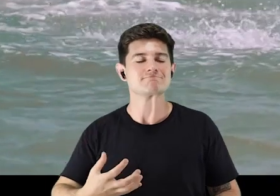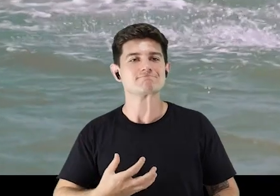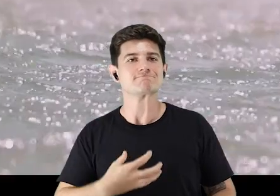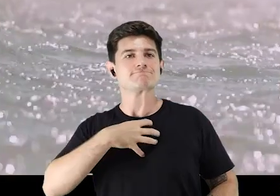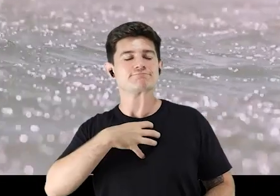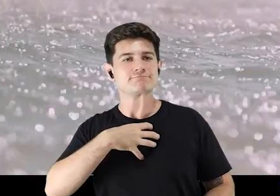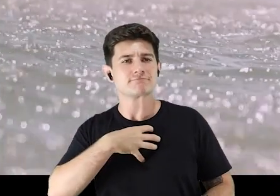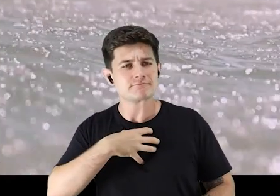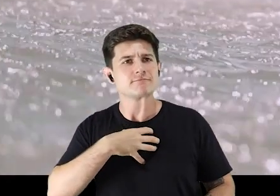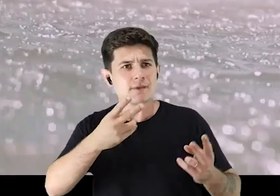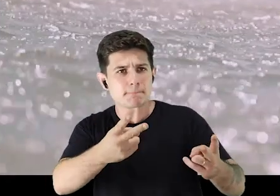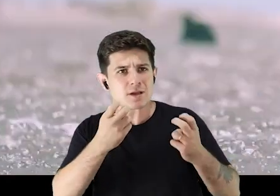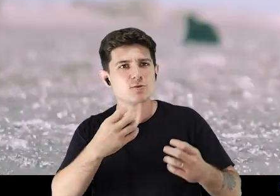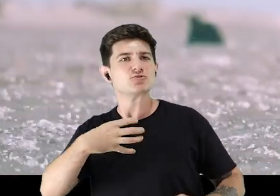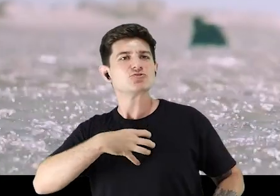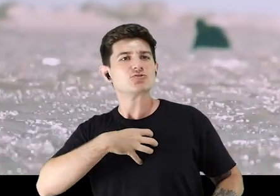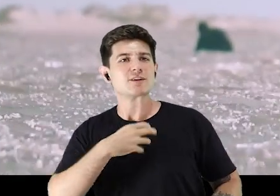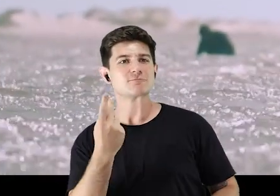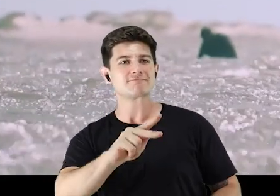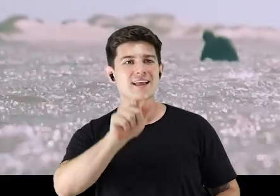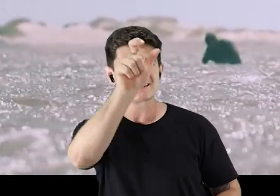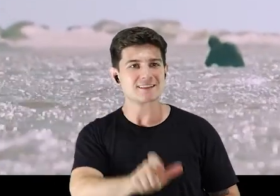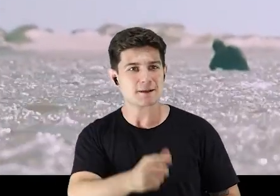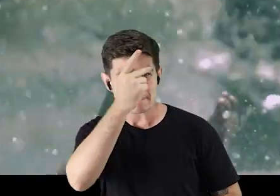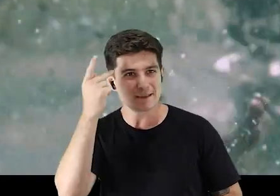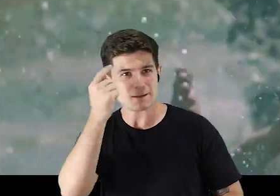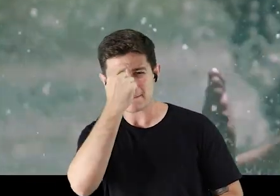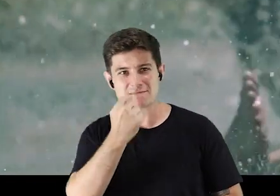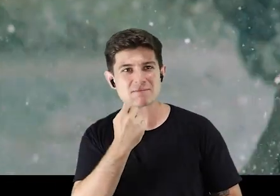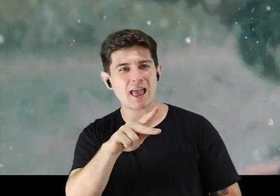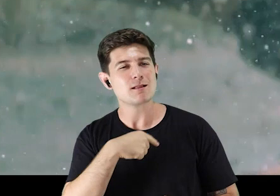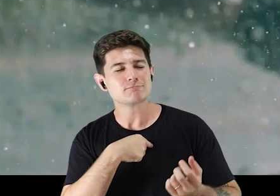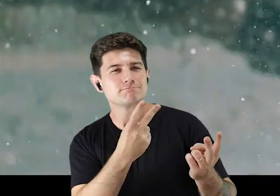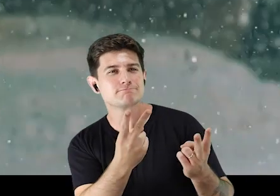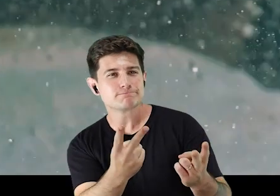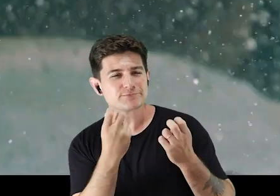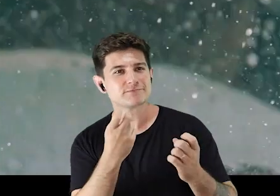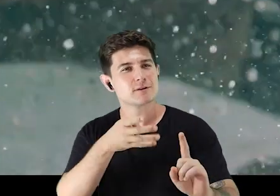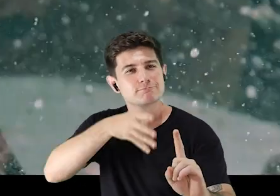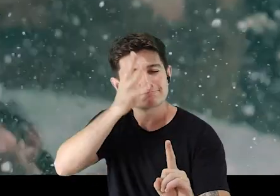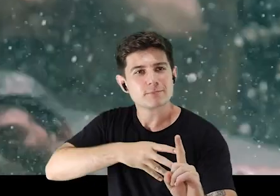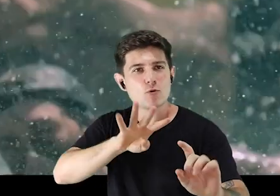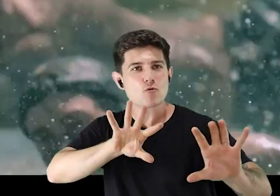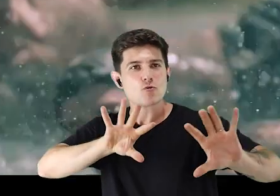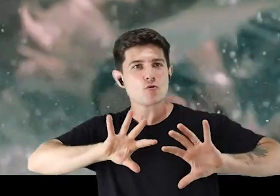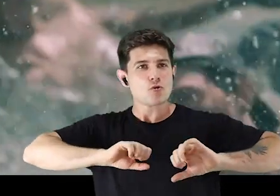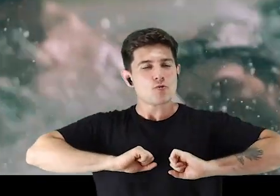gente e mostrando muito sobre como elas são. E você acaba pegando a ideia de que, na